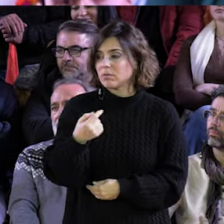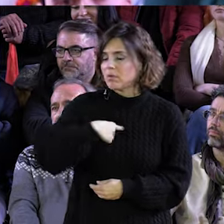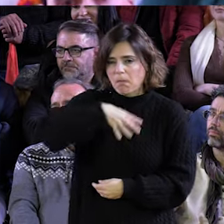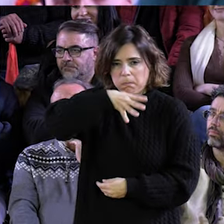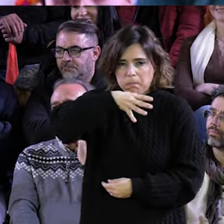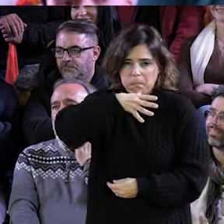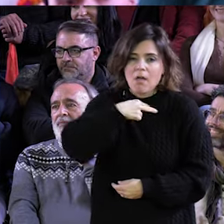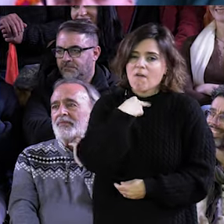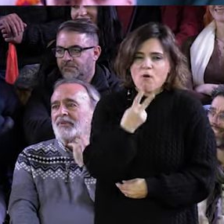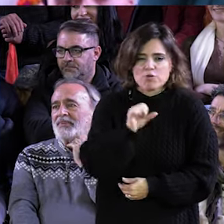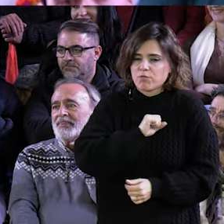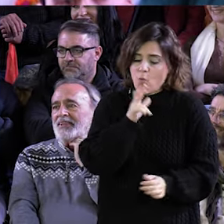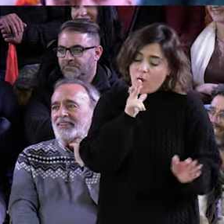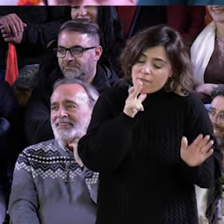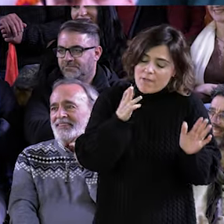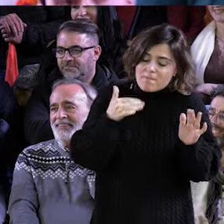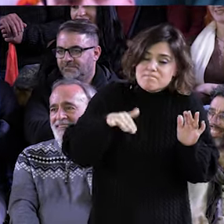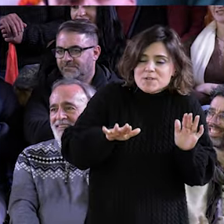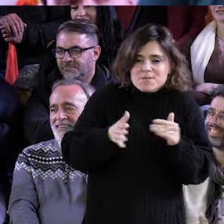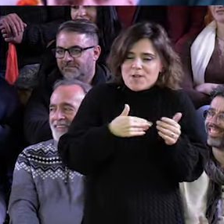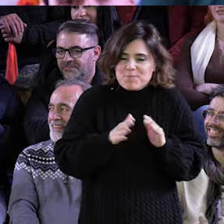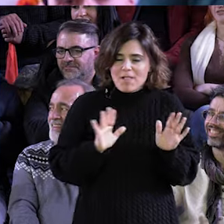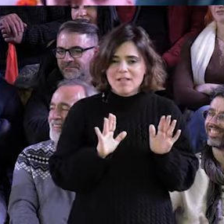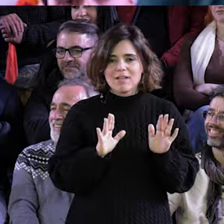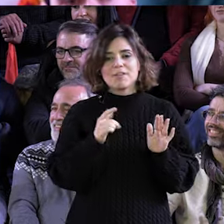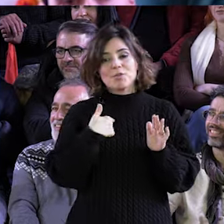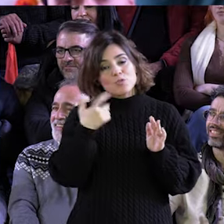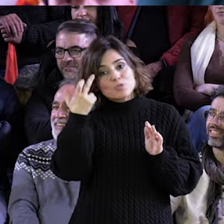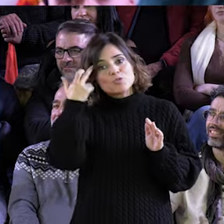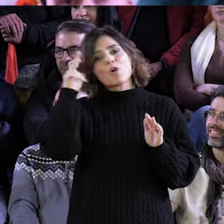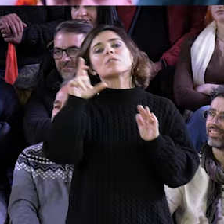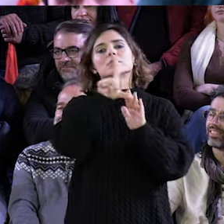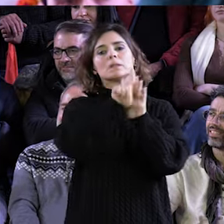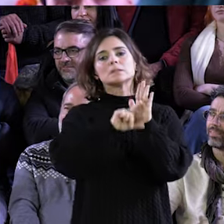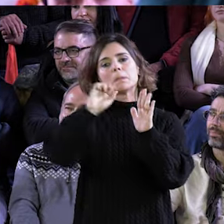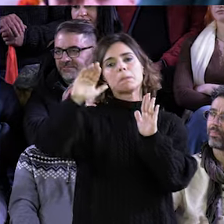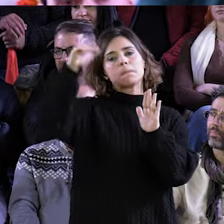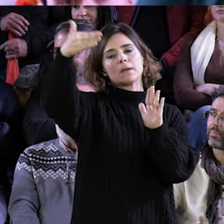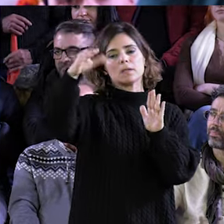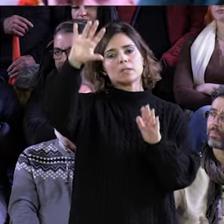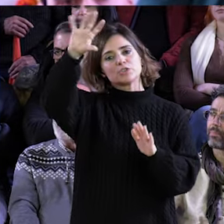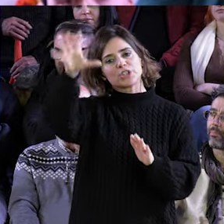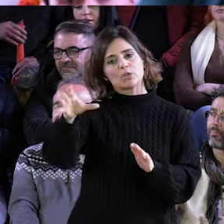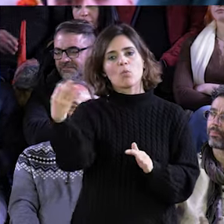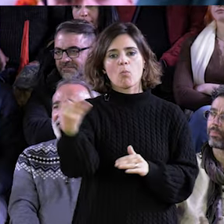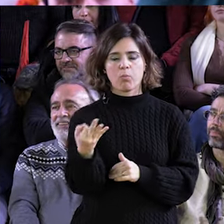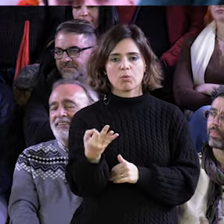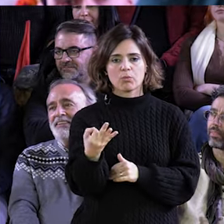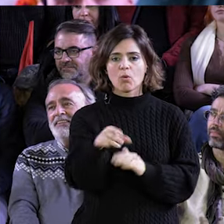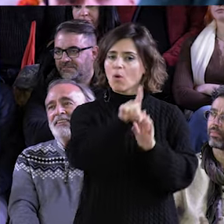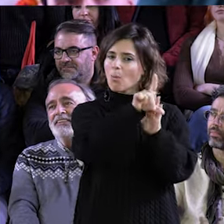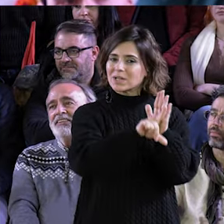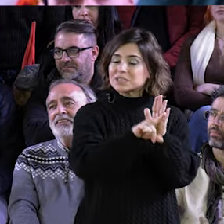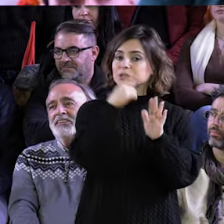com a voz uma desgraça, mas não faz mal. Tive a sorte de encabeçar a lista do Bloco de Esquerda pelo Distrito do Porto. Uma lista de